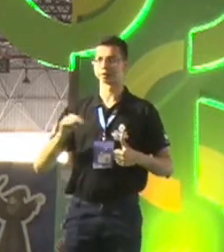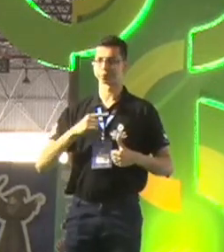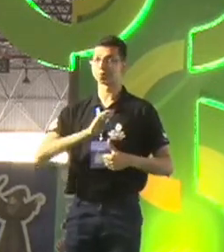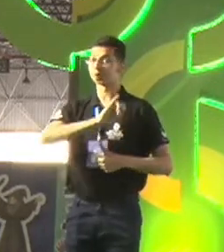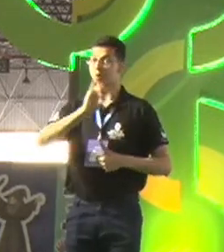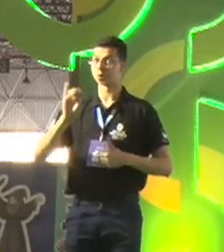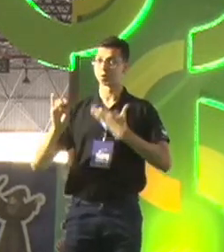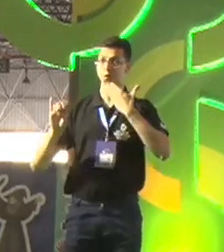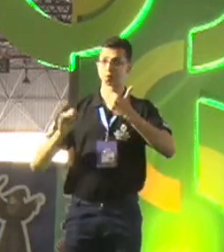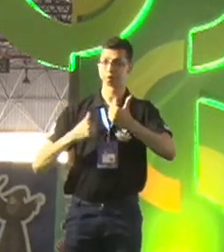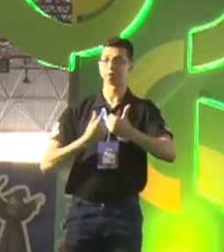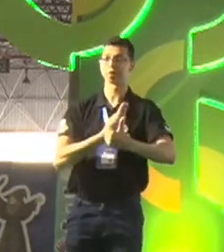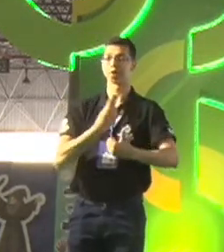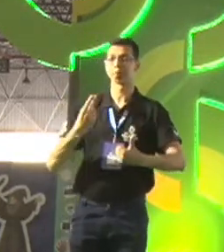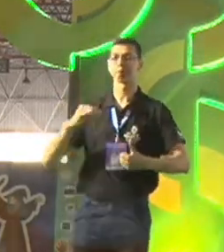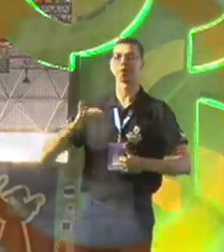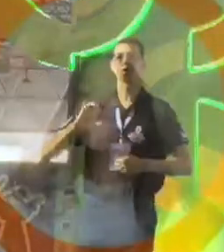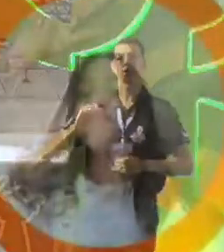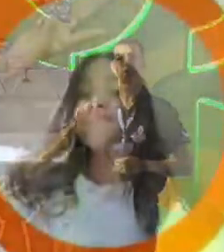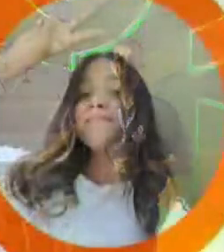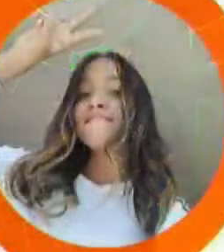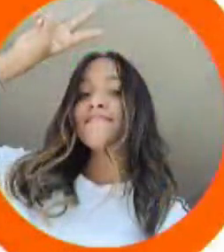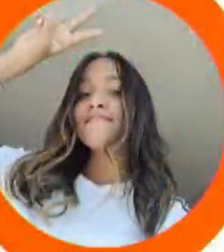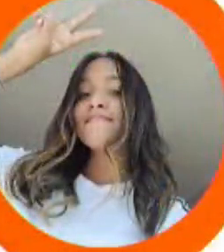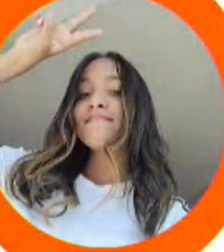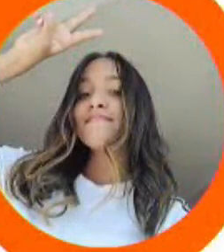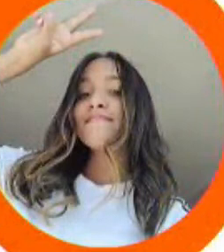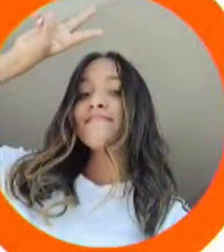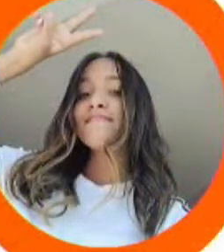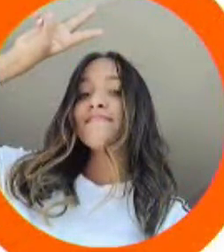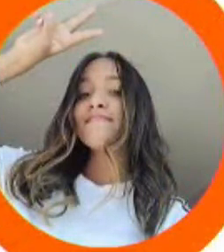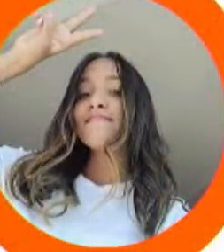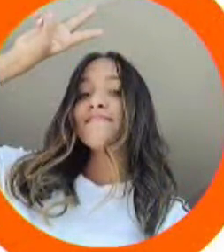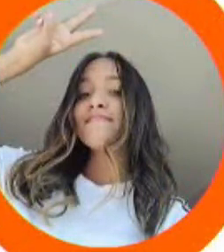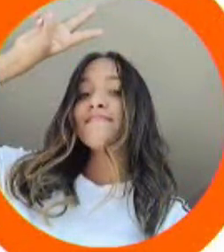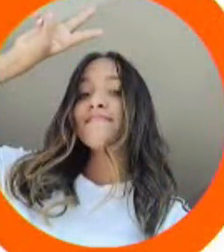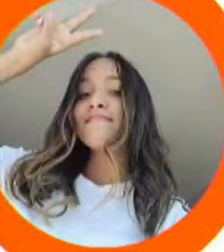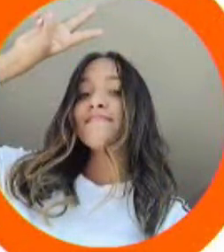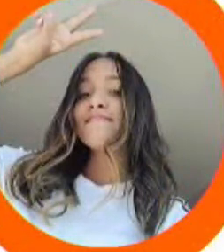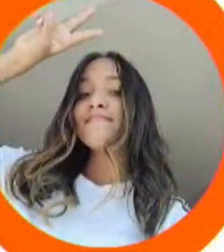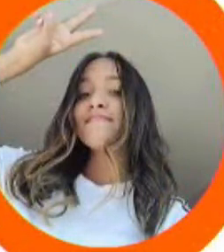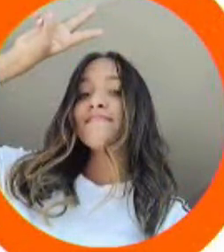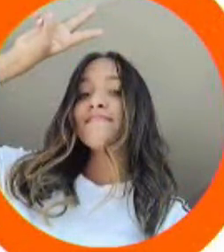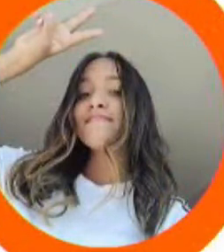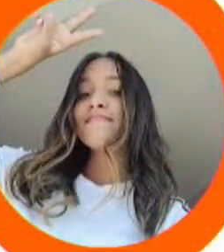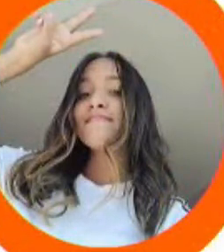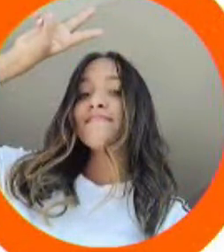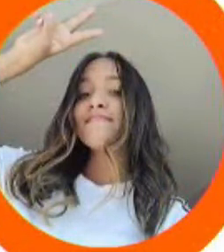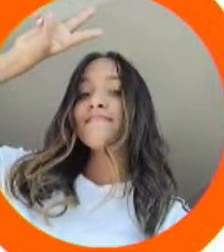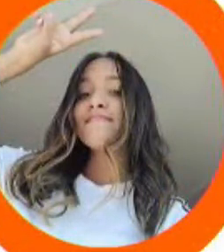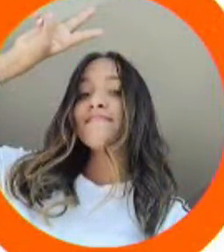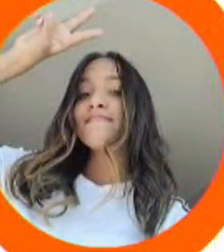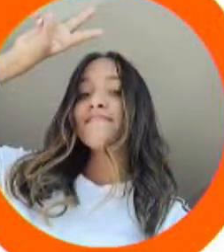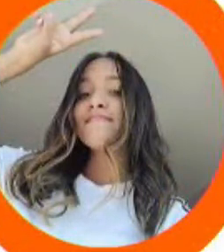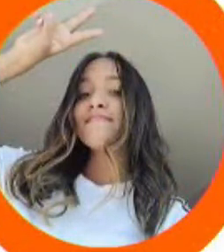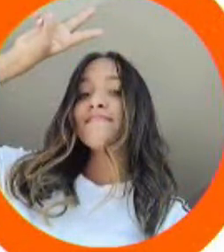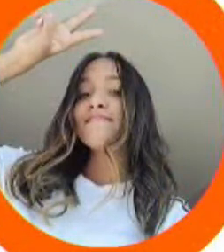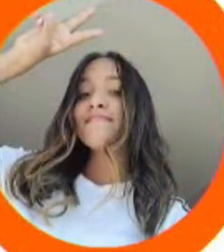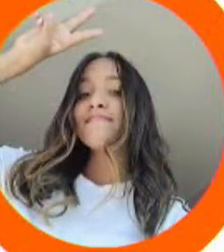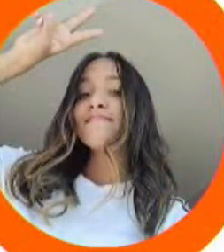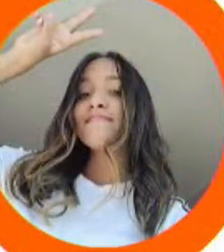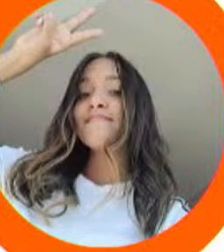Eu sou estudante de ciência da computação e faço pesquisa em robótica com esse pessoal aqui